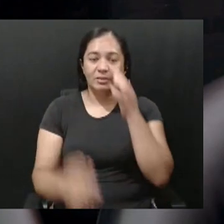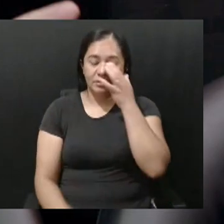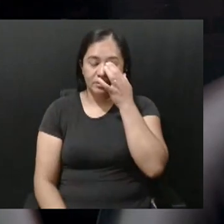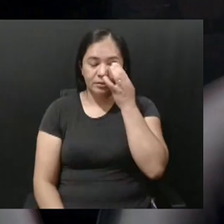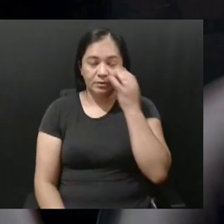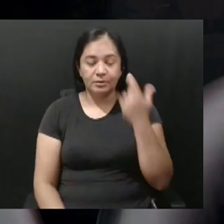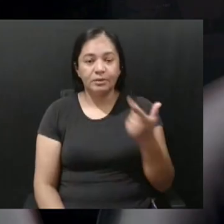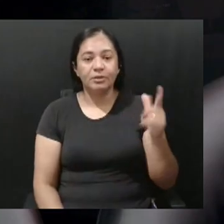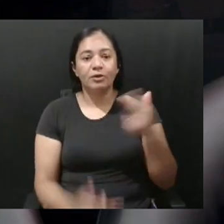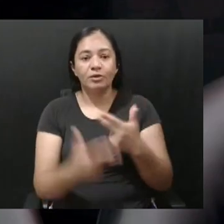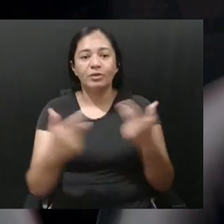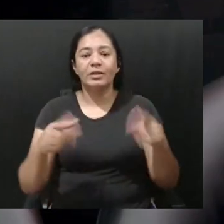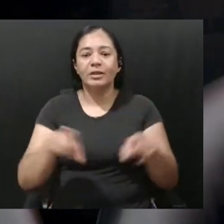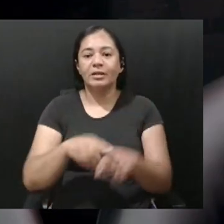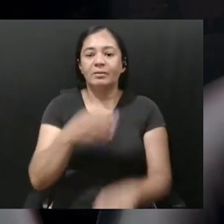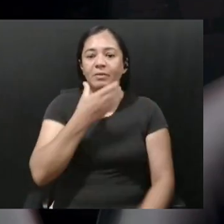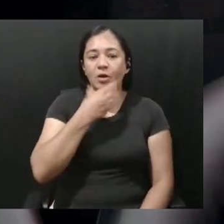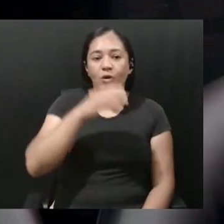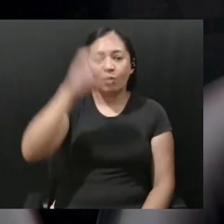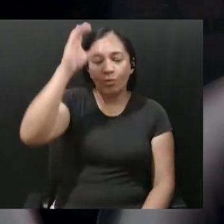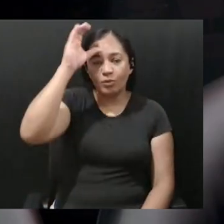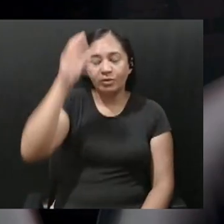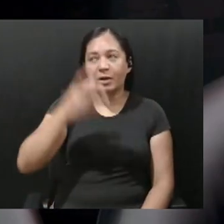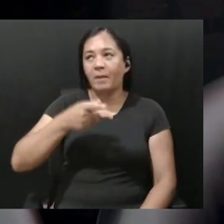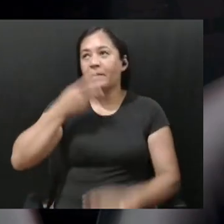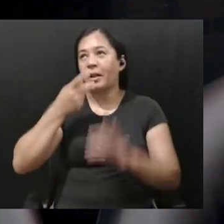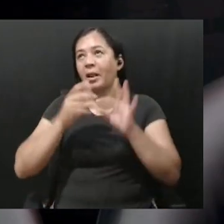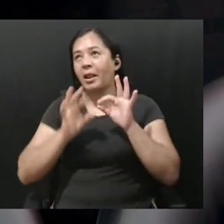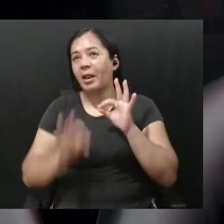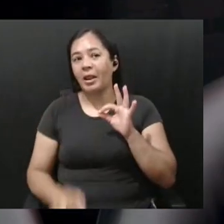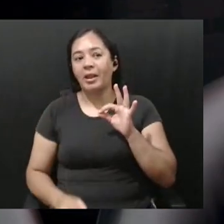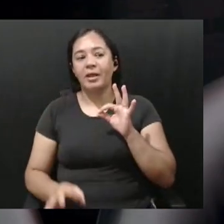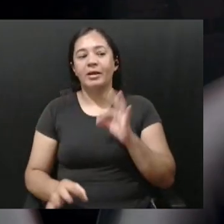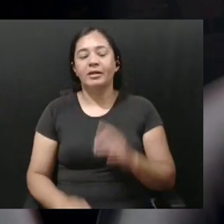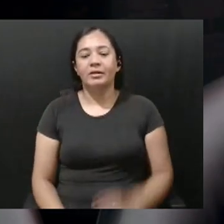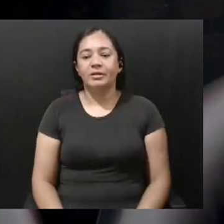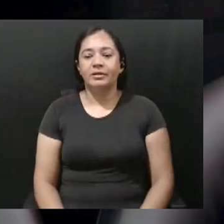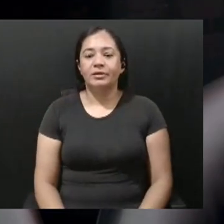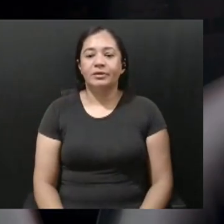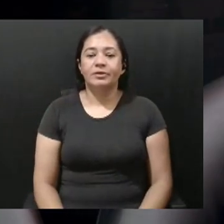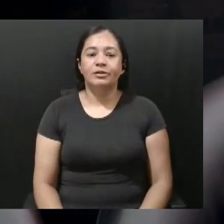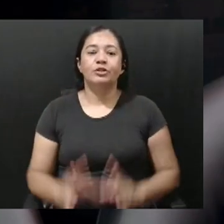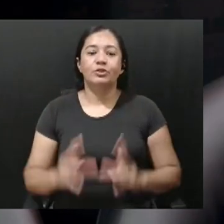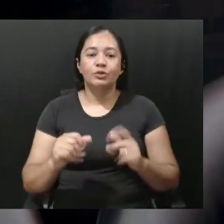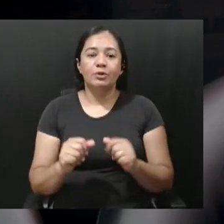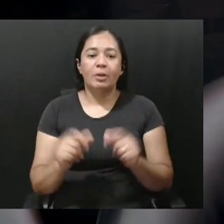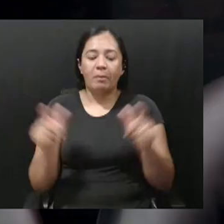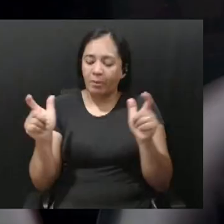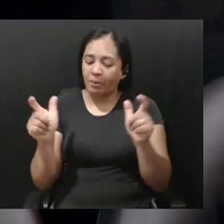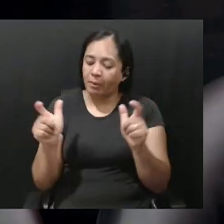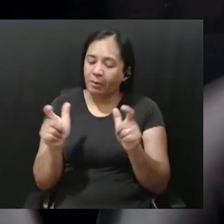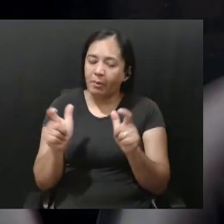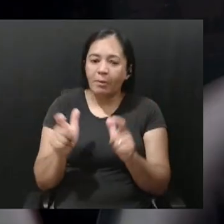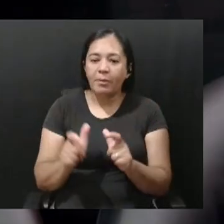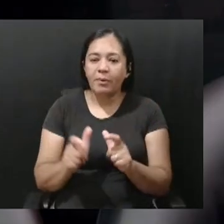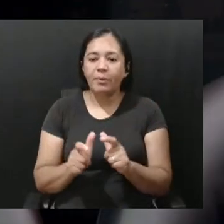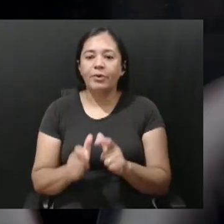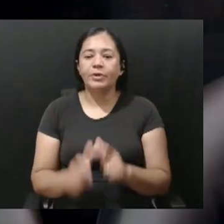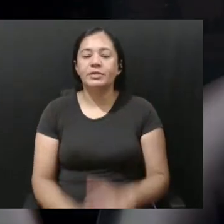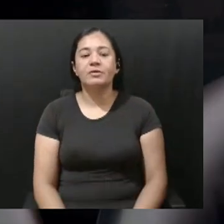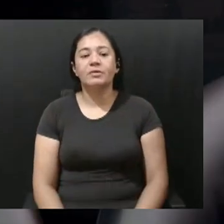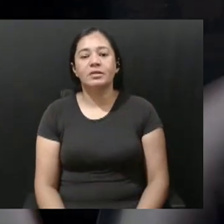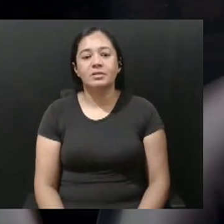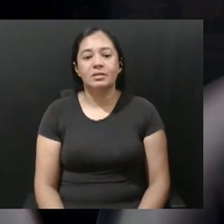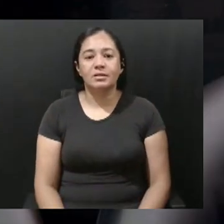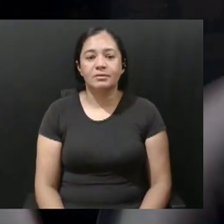que fala demais, a pessoa que come antes da hora, tudo isso vai se tornando pequeno, pequeno, pequeno, pequeno. O nosso problema, muitas vezes,